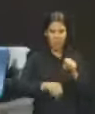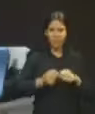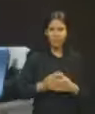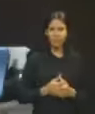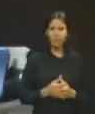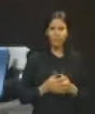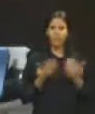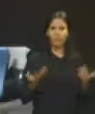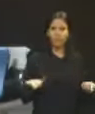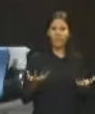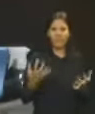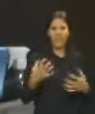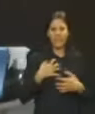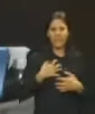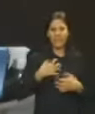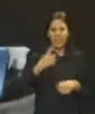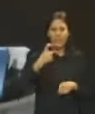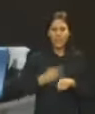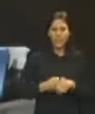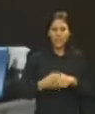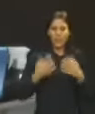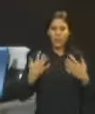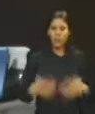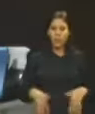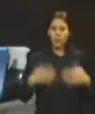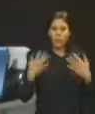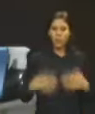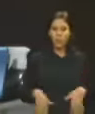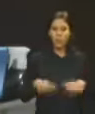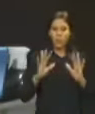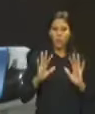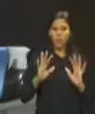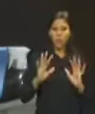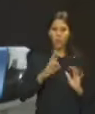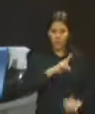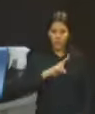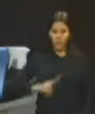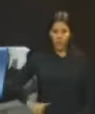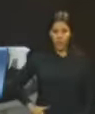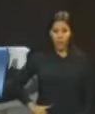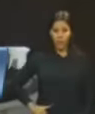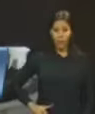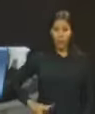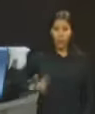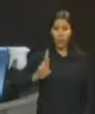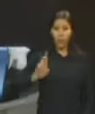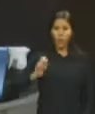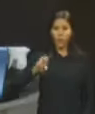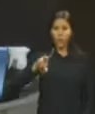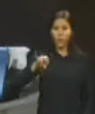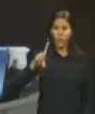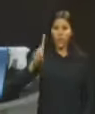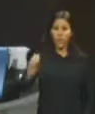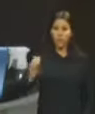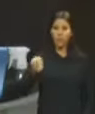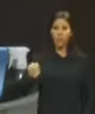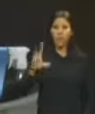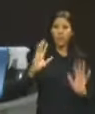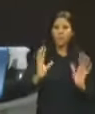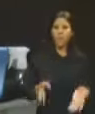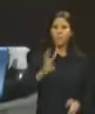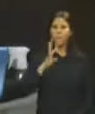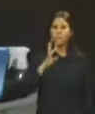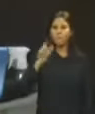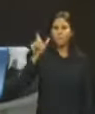mais duro que seja, até porque o parlamentar é uma pessoa do nosso convívio há muitos anos, exatamente isso nos cobra